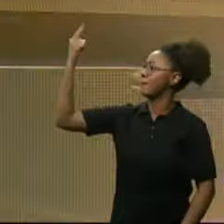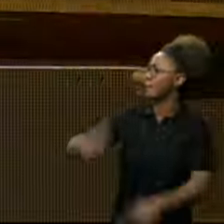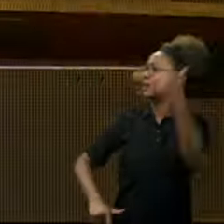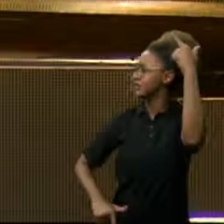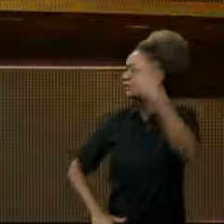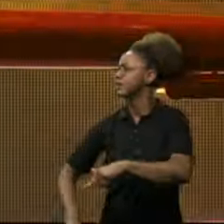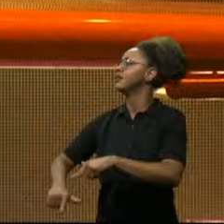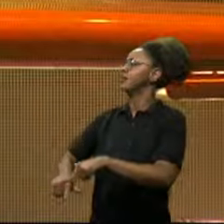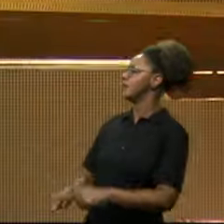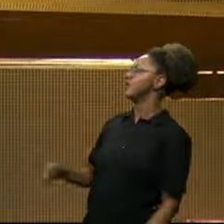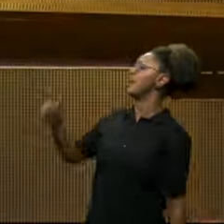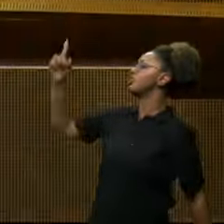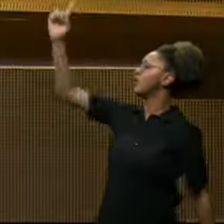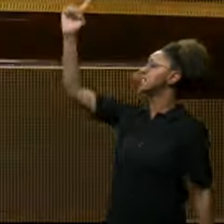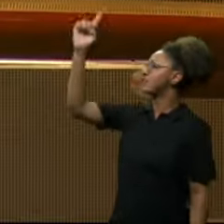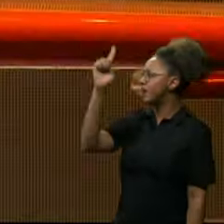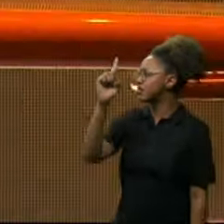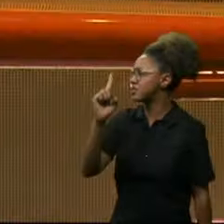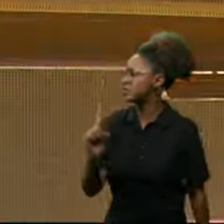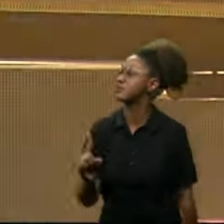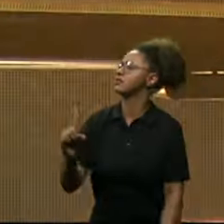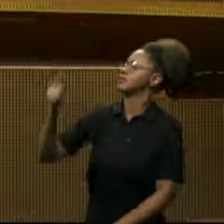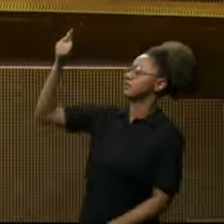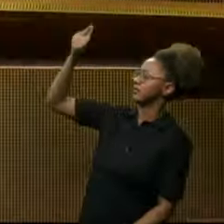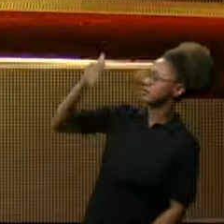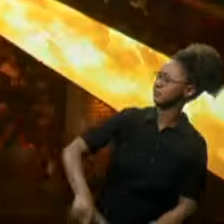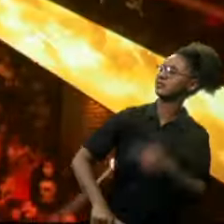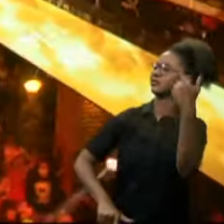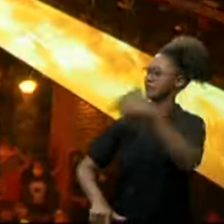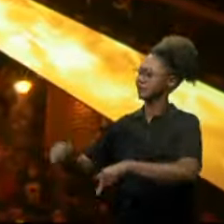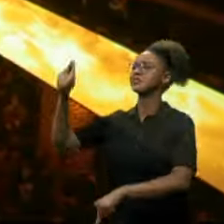já não vai aqui ó